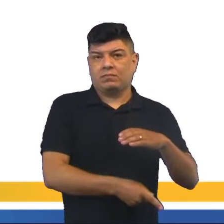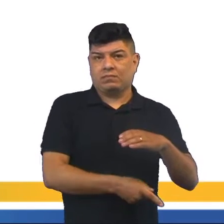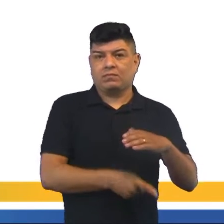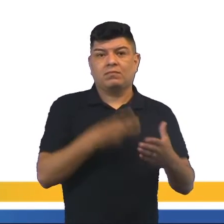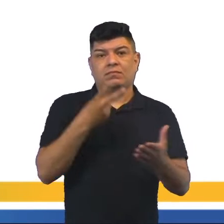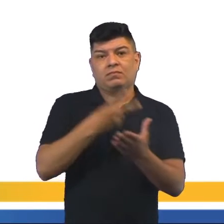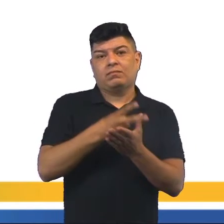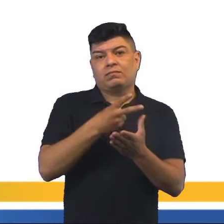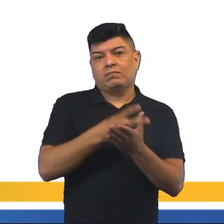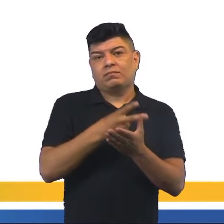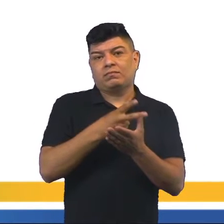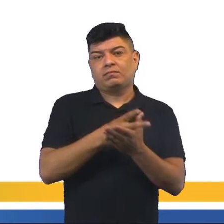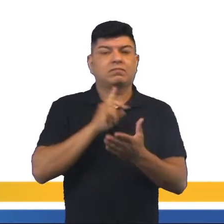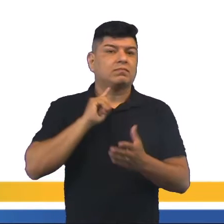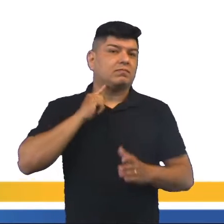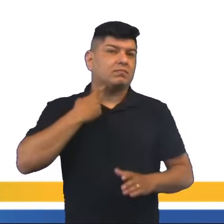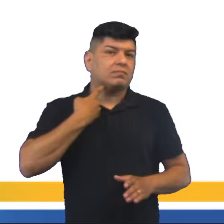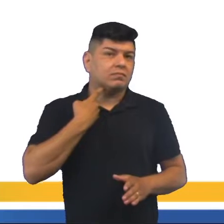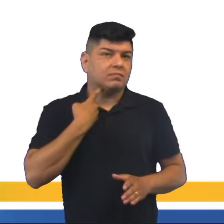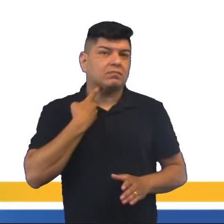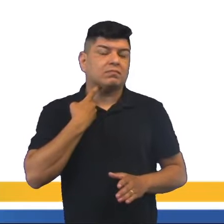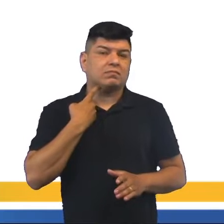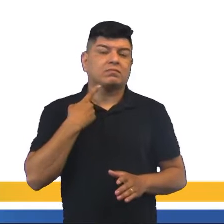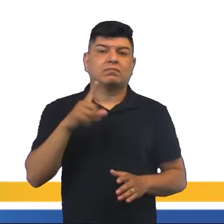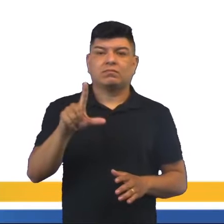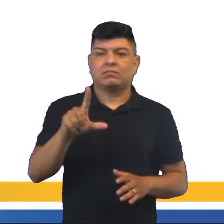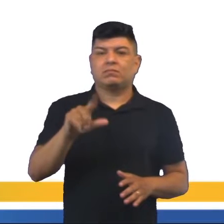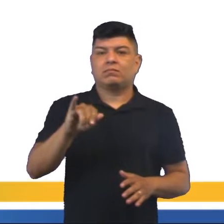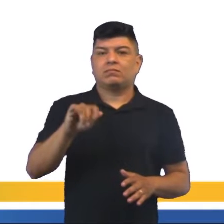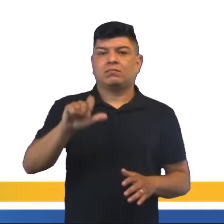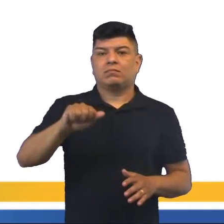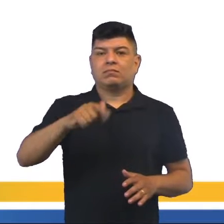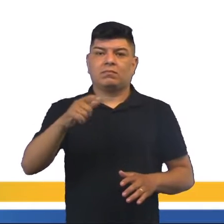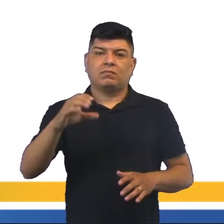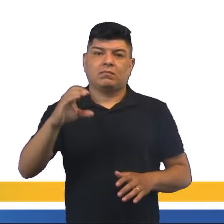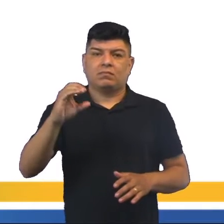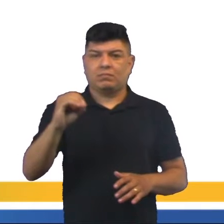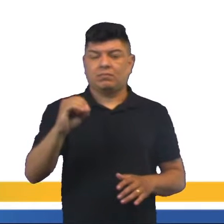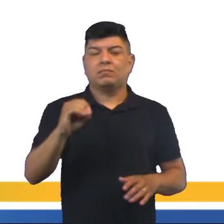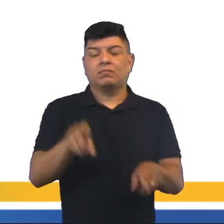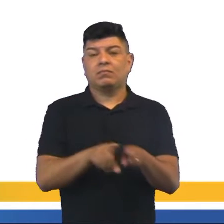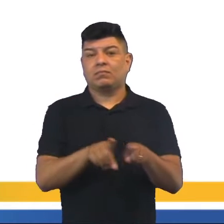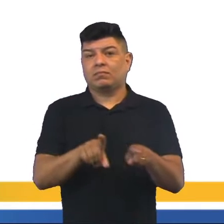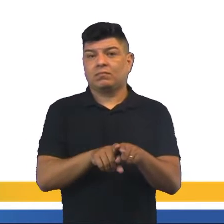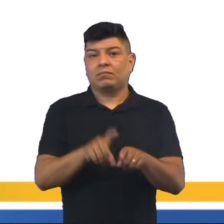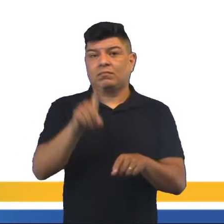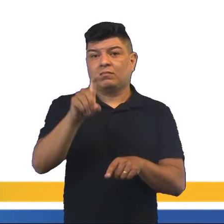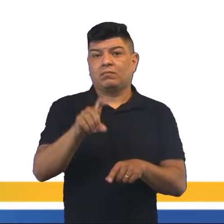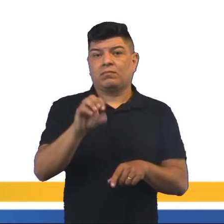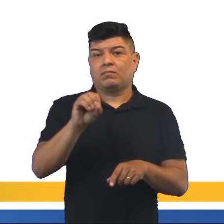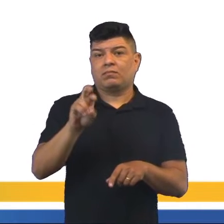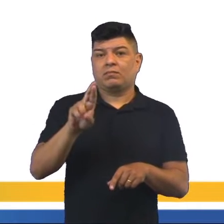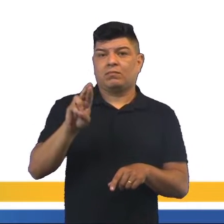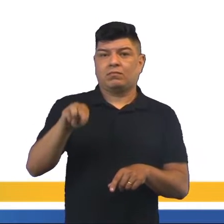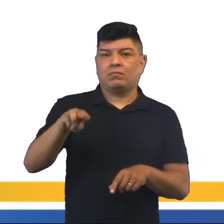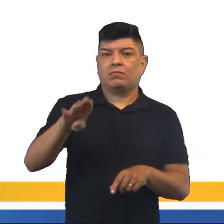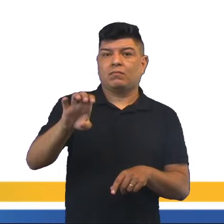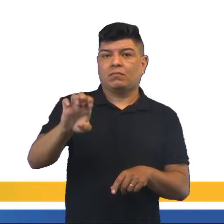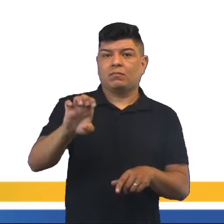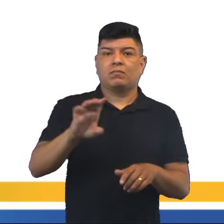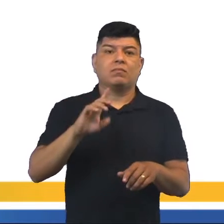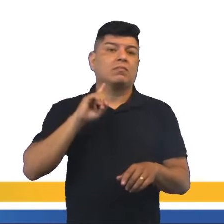vem constantemente sendo poluída por os lixões que produzem o chorume. Também nós temos as águas dos rios, que